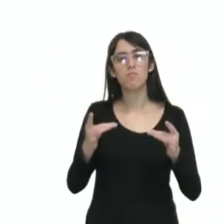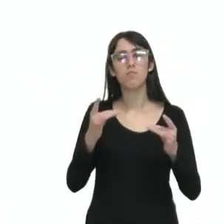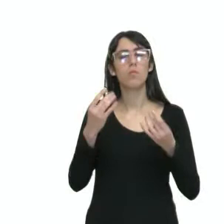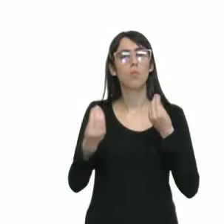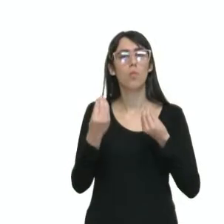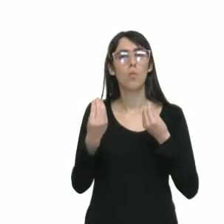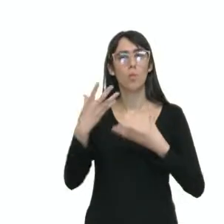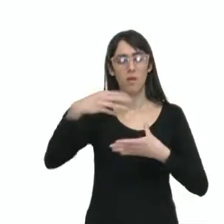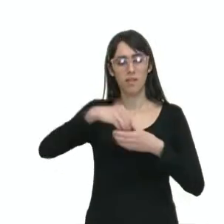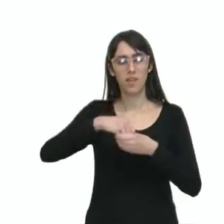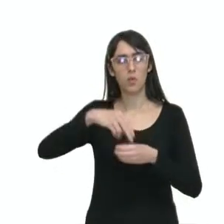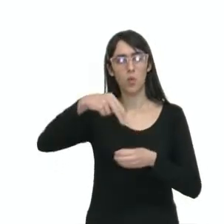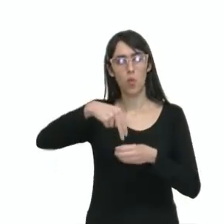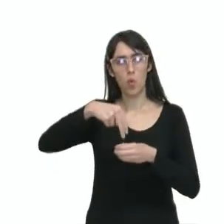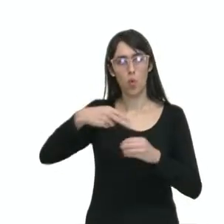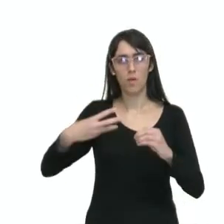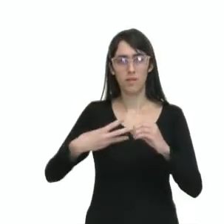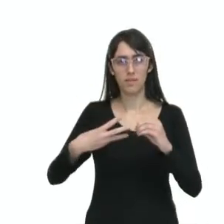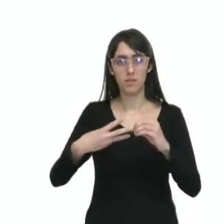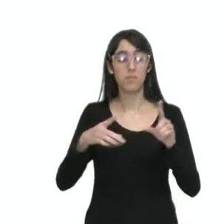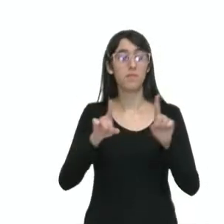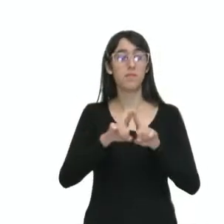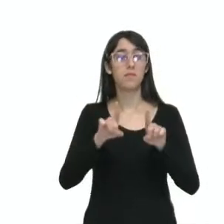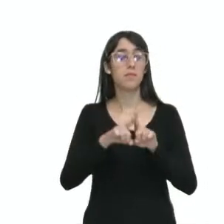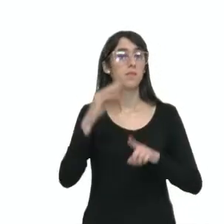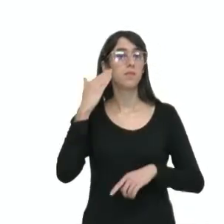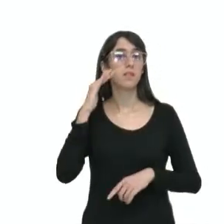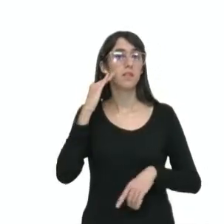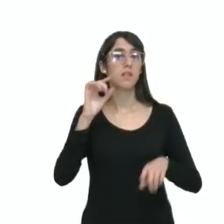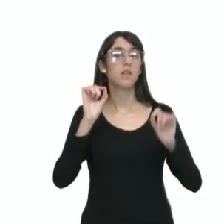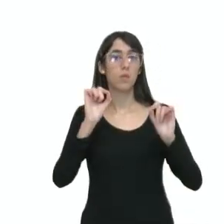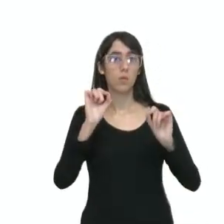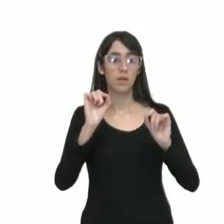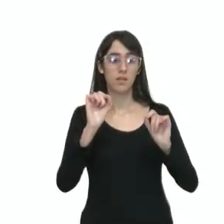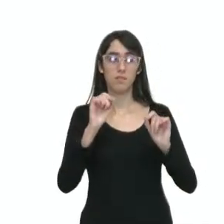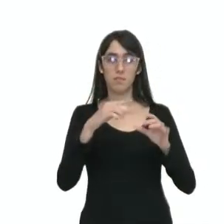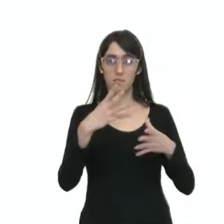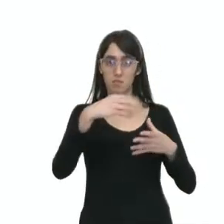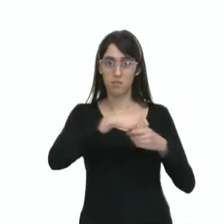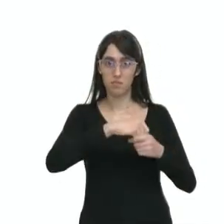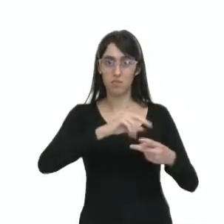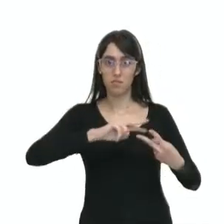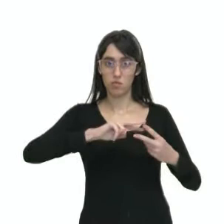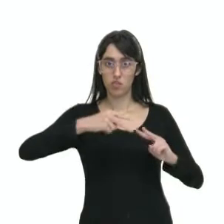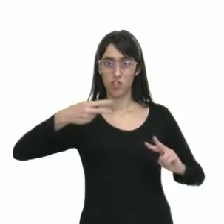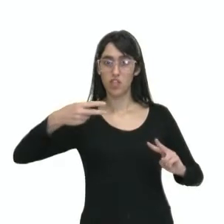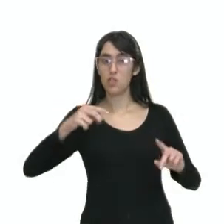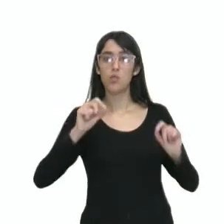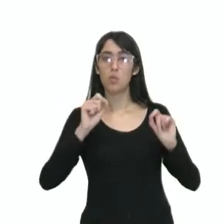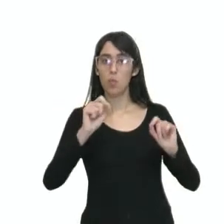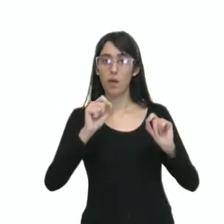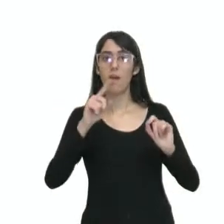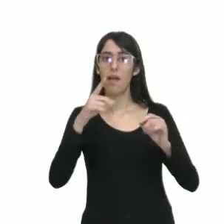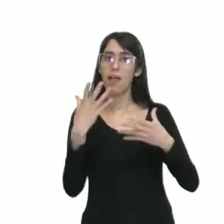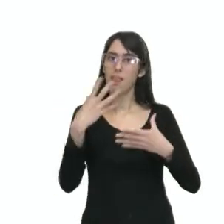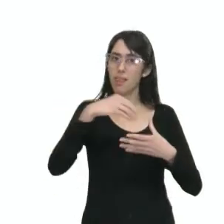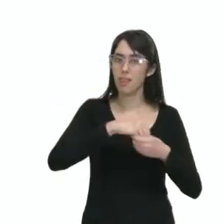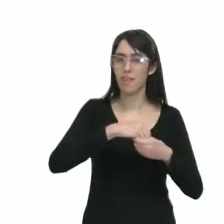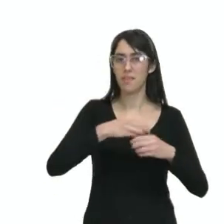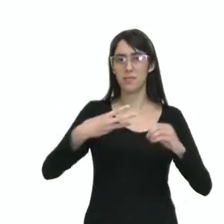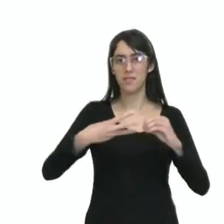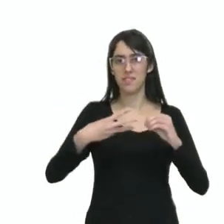núcleo, compreender que a maior parte do material genético está armazenado no núcleo